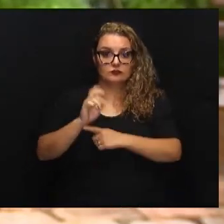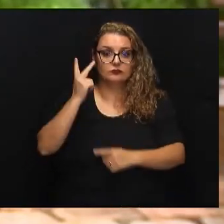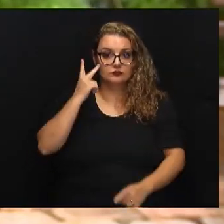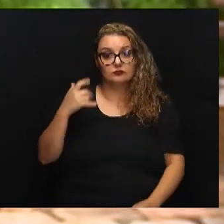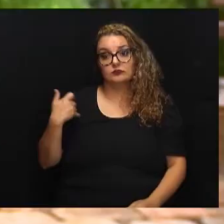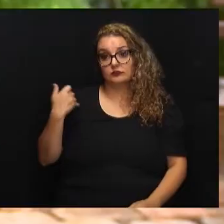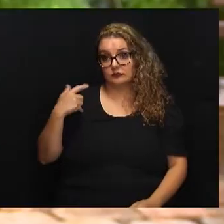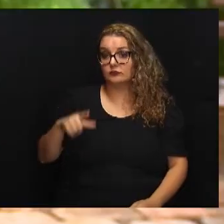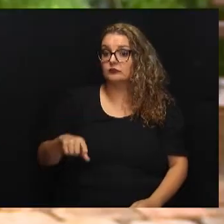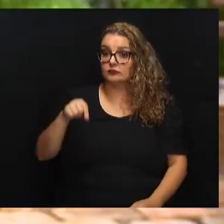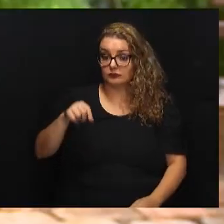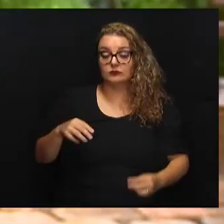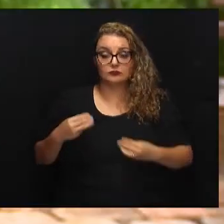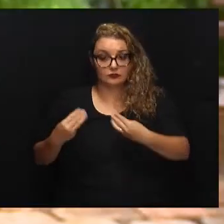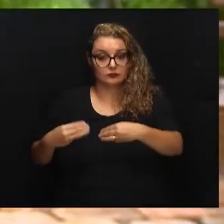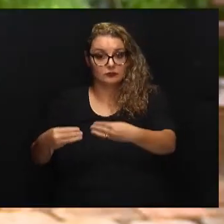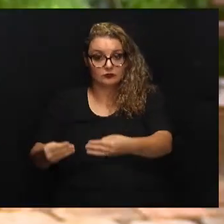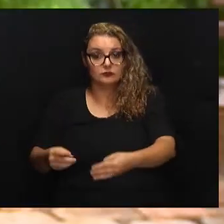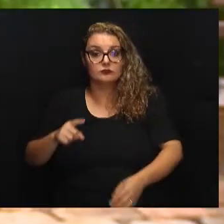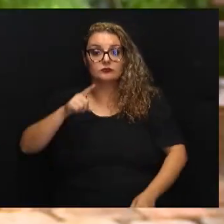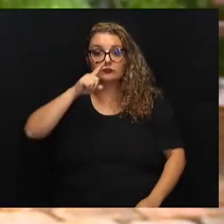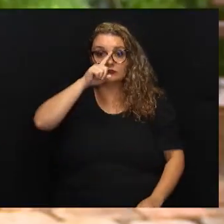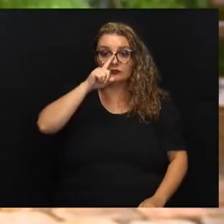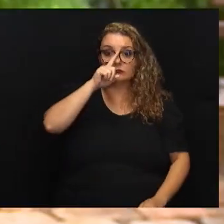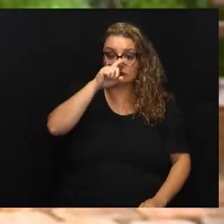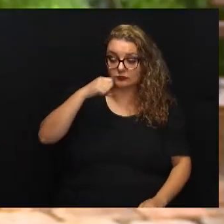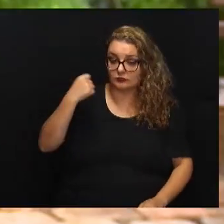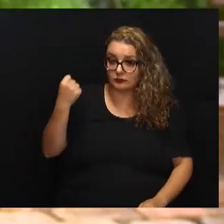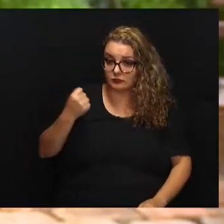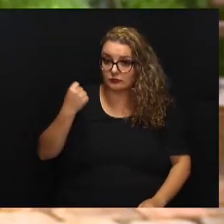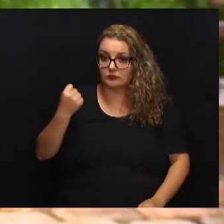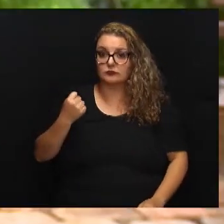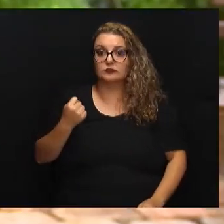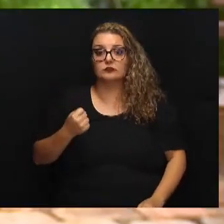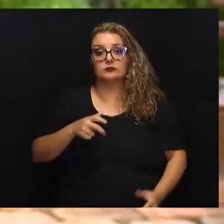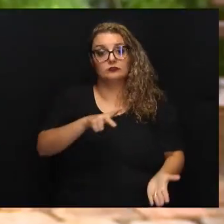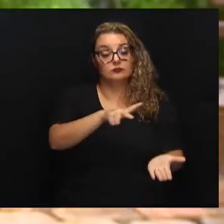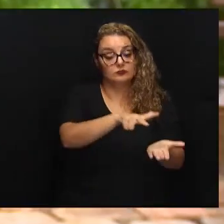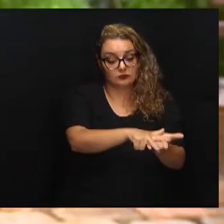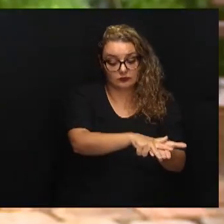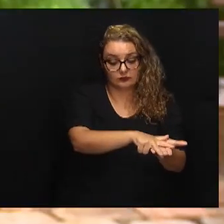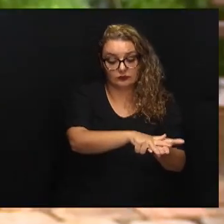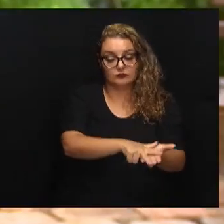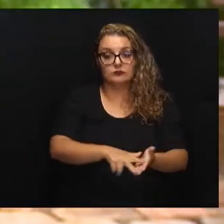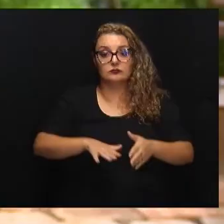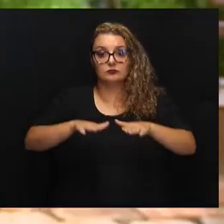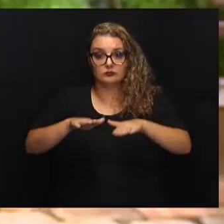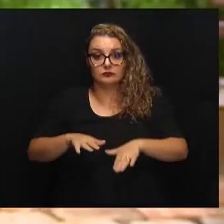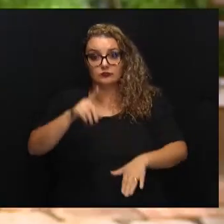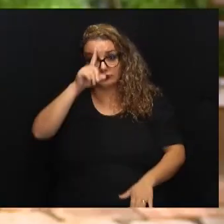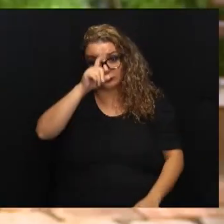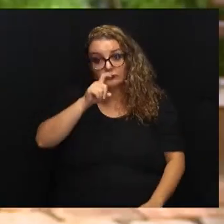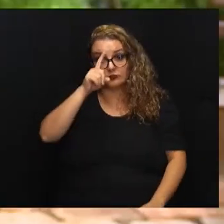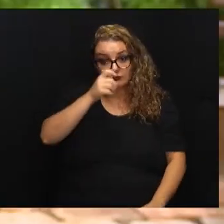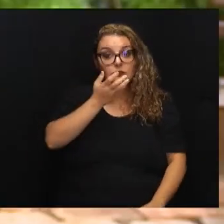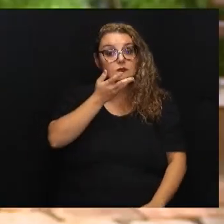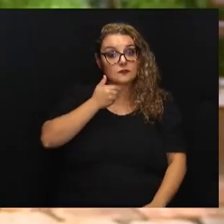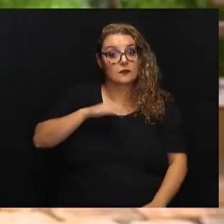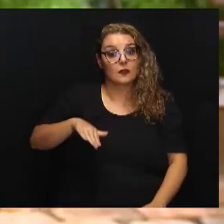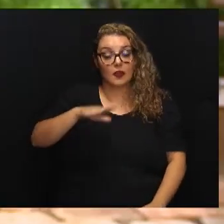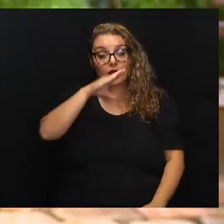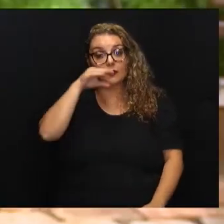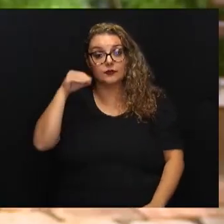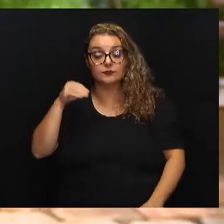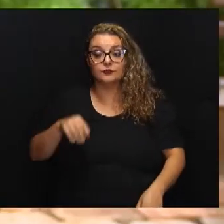pelo Ministério por conta dos riscos de agravamento, de internação, de hospitalização dessas crianças e adolescentes.